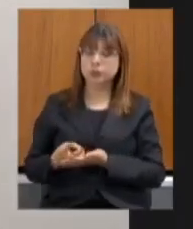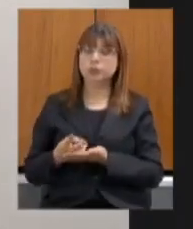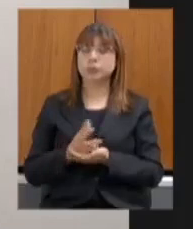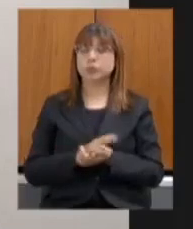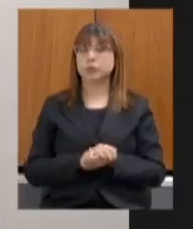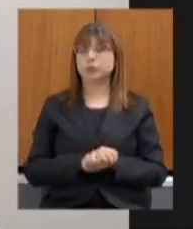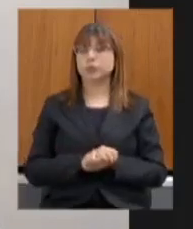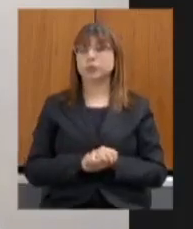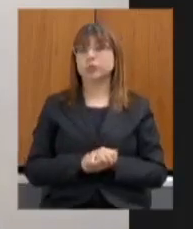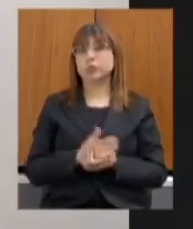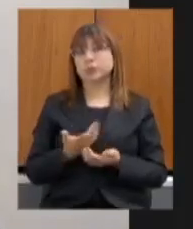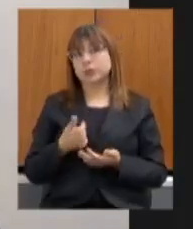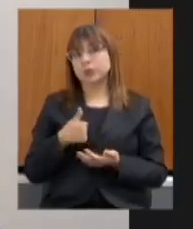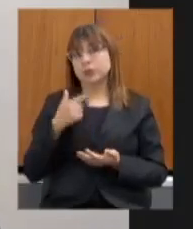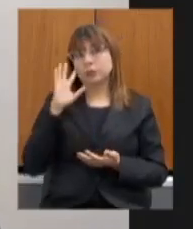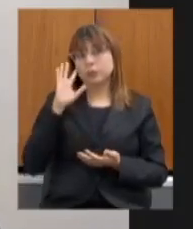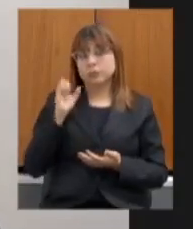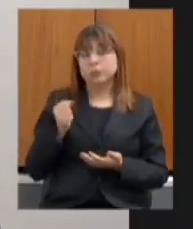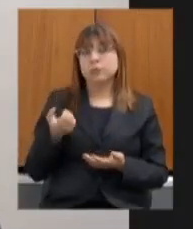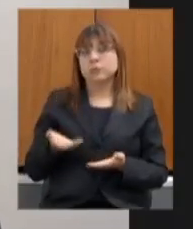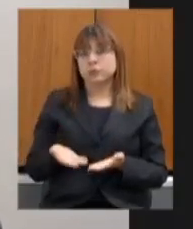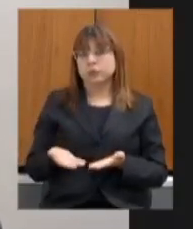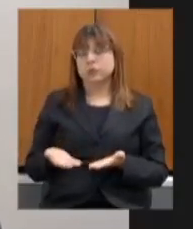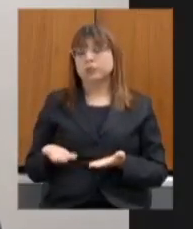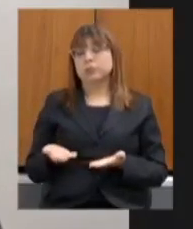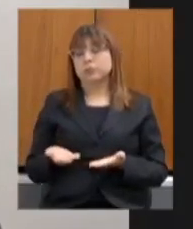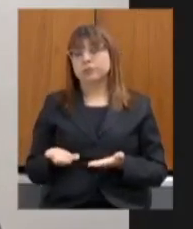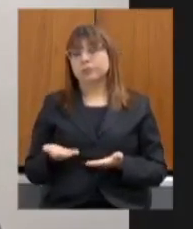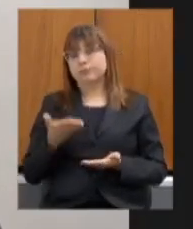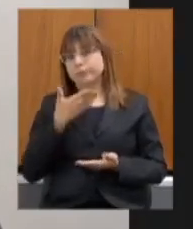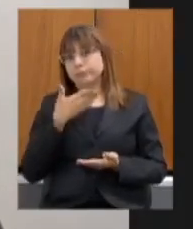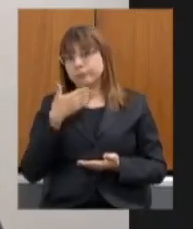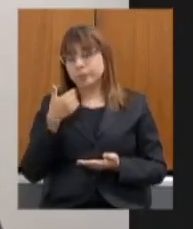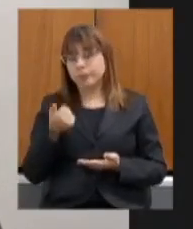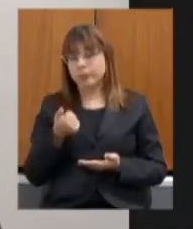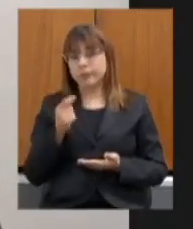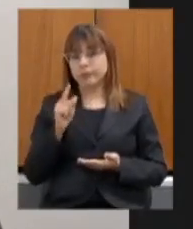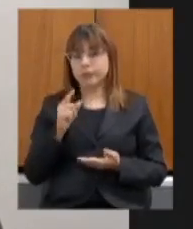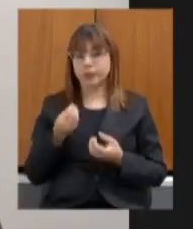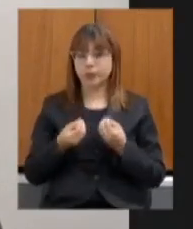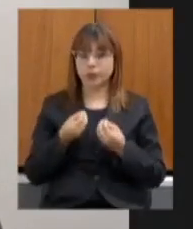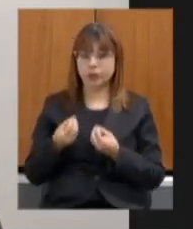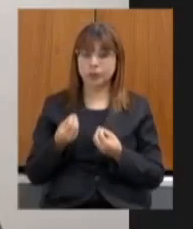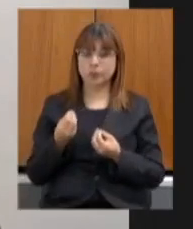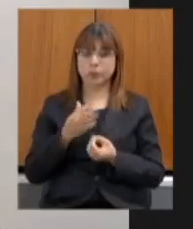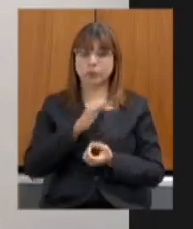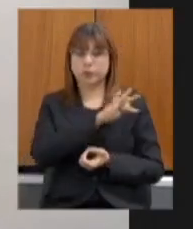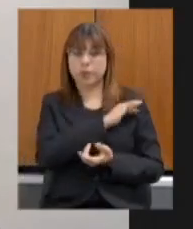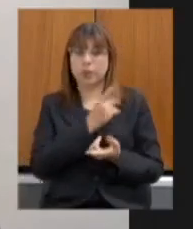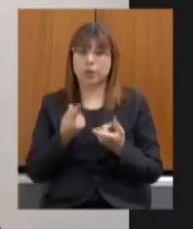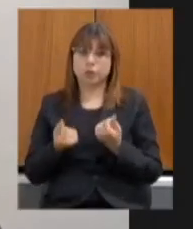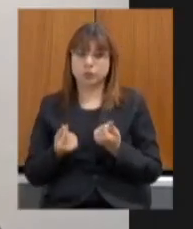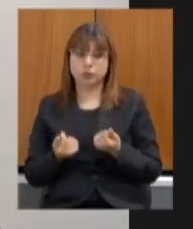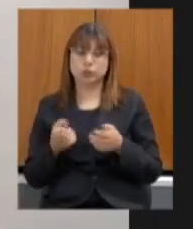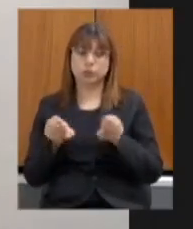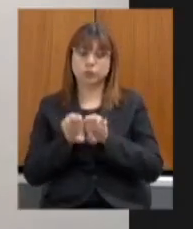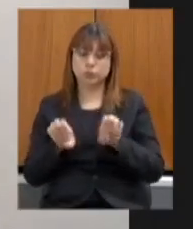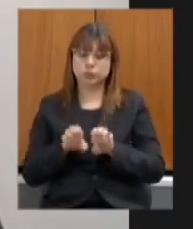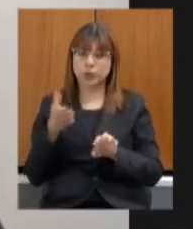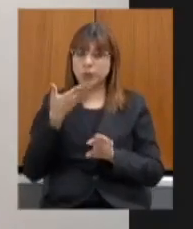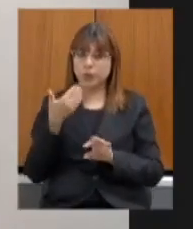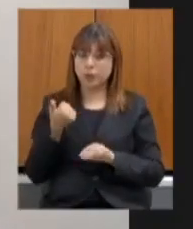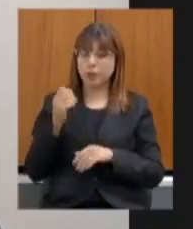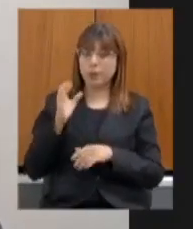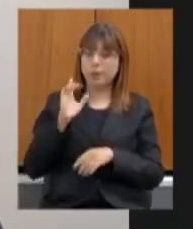então, eu acredito que a alternativa fiscal para Minas Gerais mais estruturante